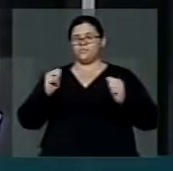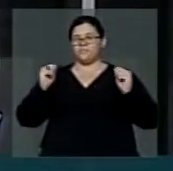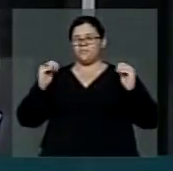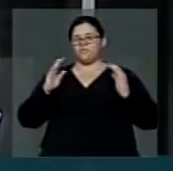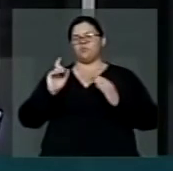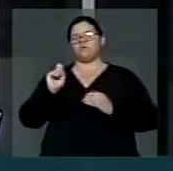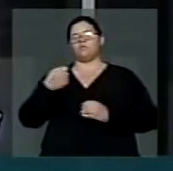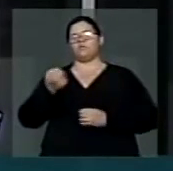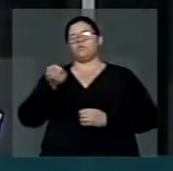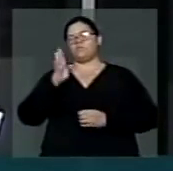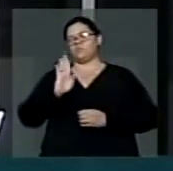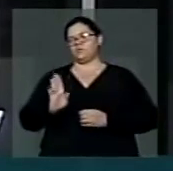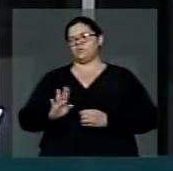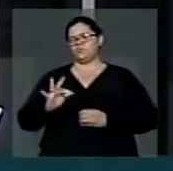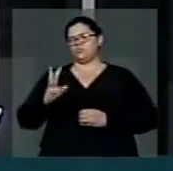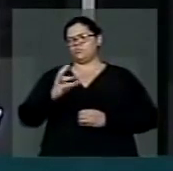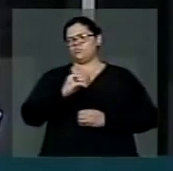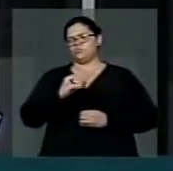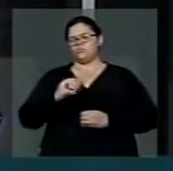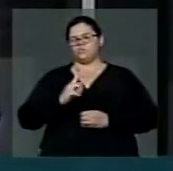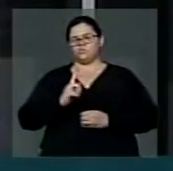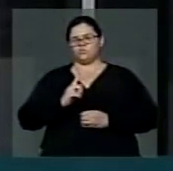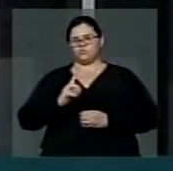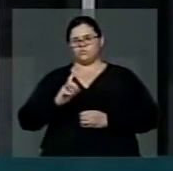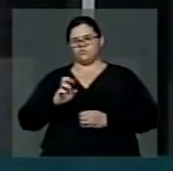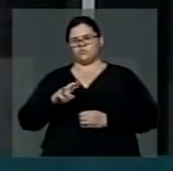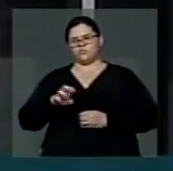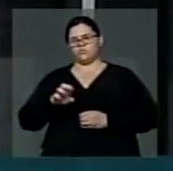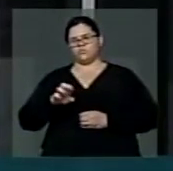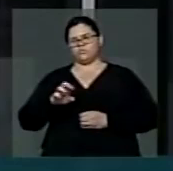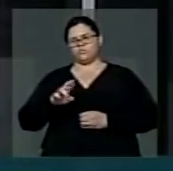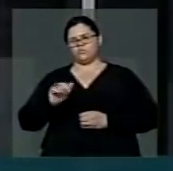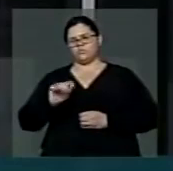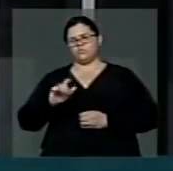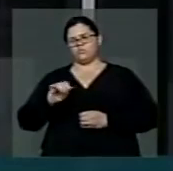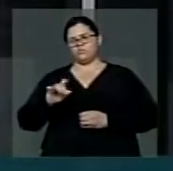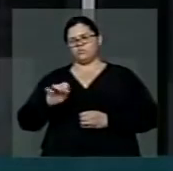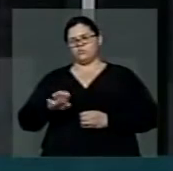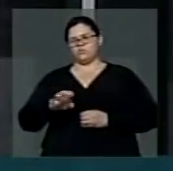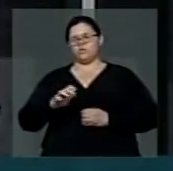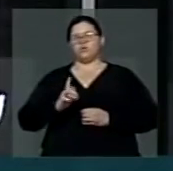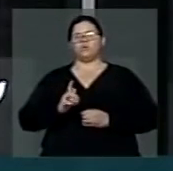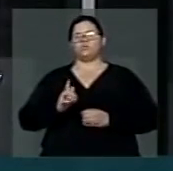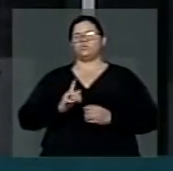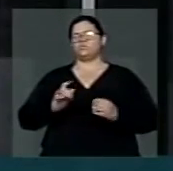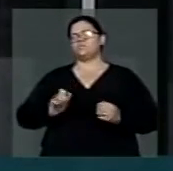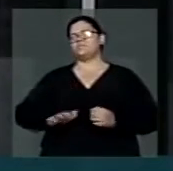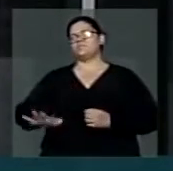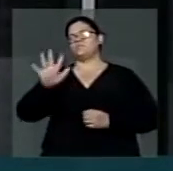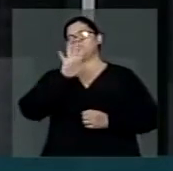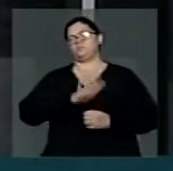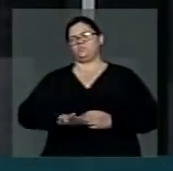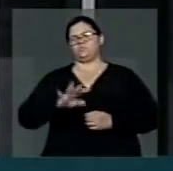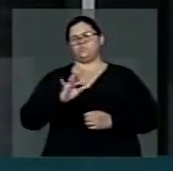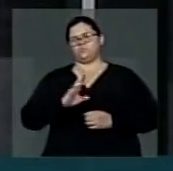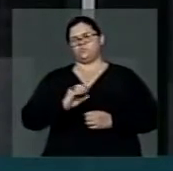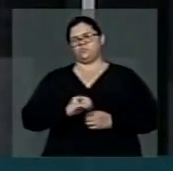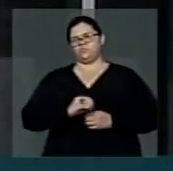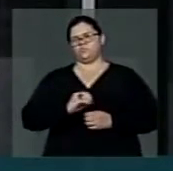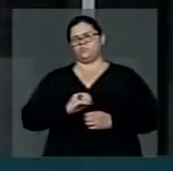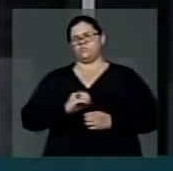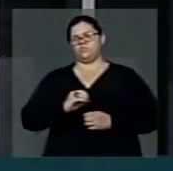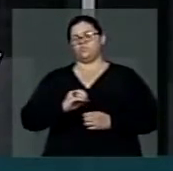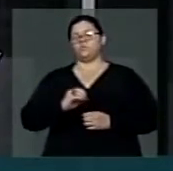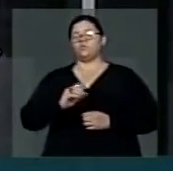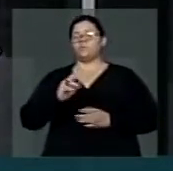sua totalidade, na sua generalidade, na sua dimensão nacional. Em nome dessa